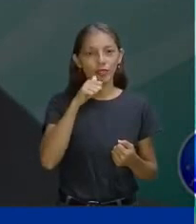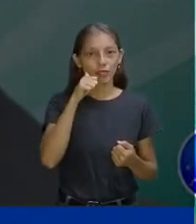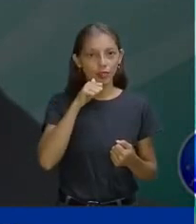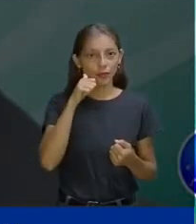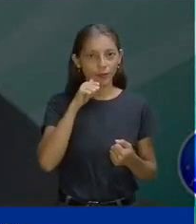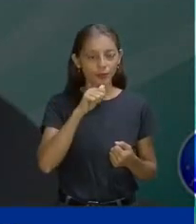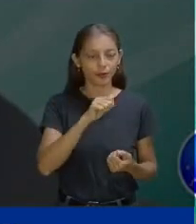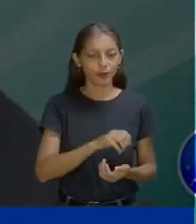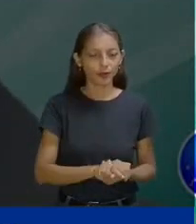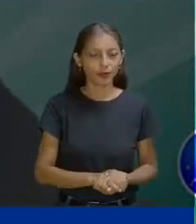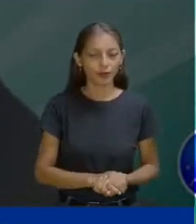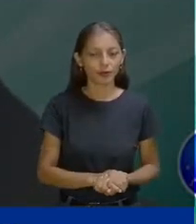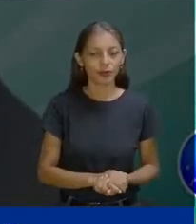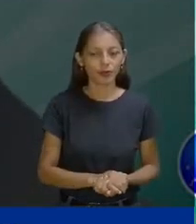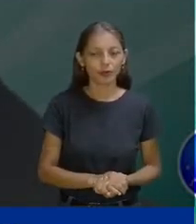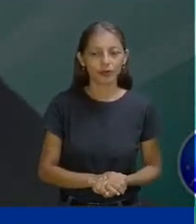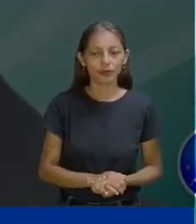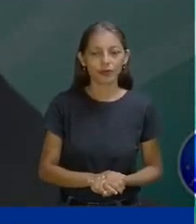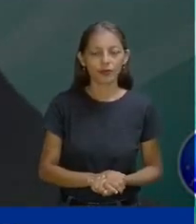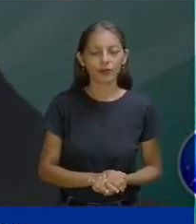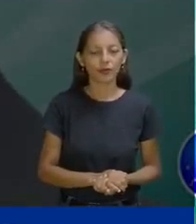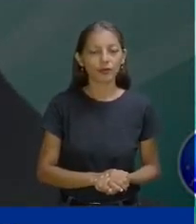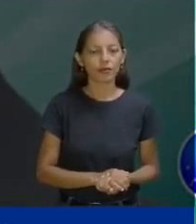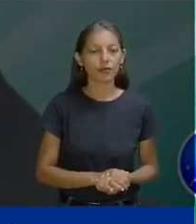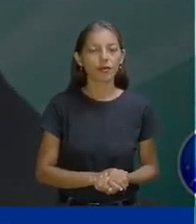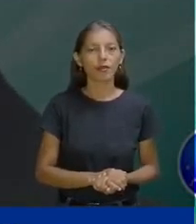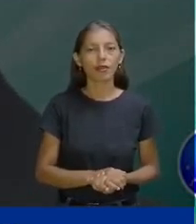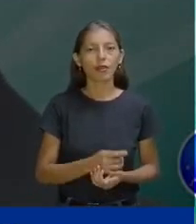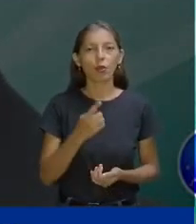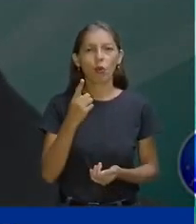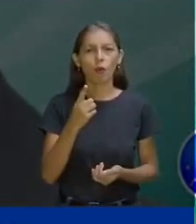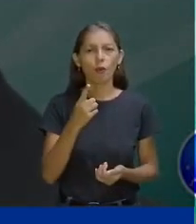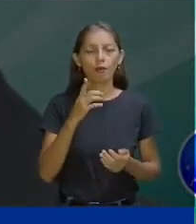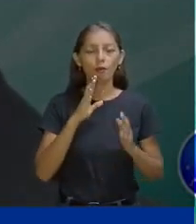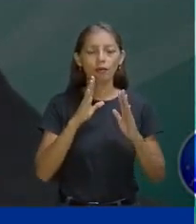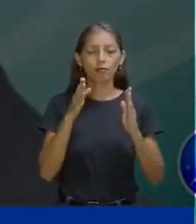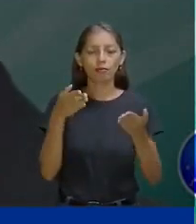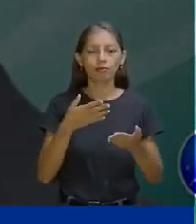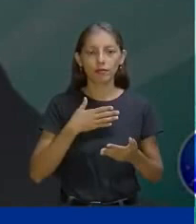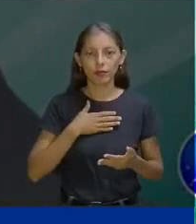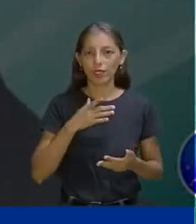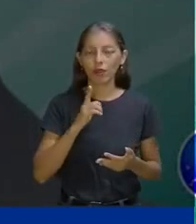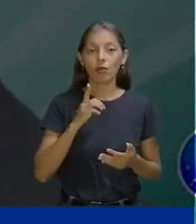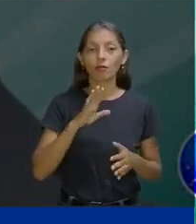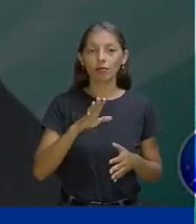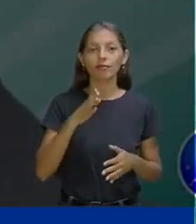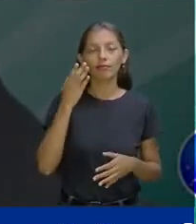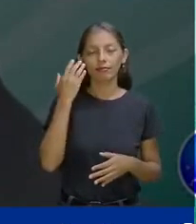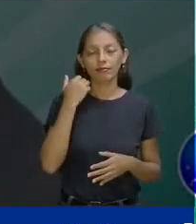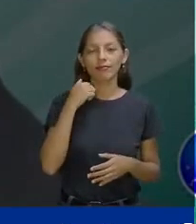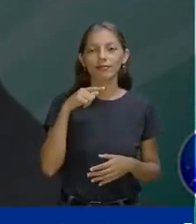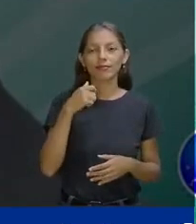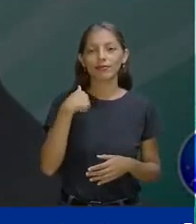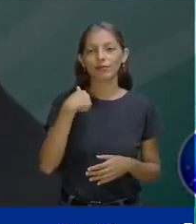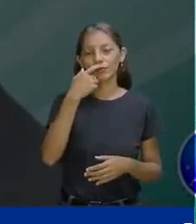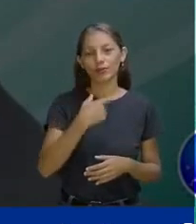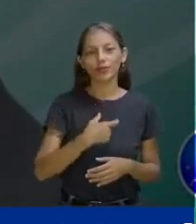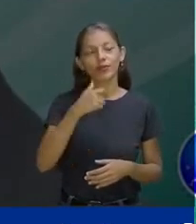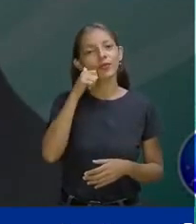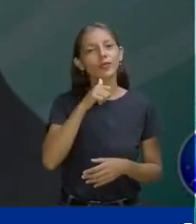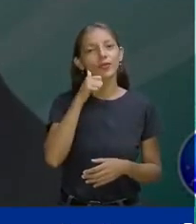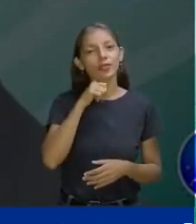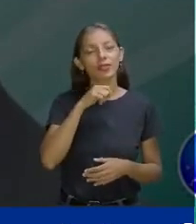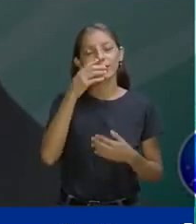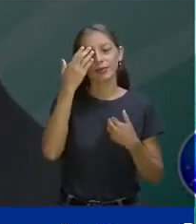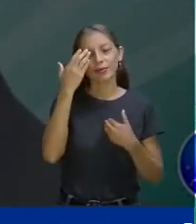Não é diretamente homenageada no evento, mas como disse... Foco na juíza membro, Tina Souza. Muito obrigada por